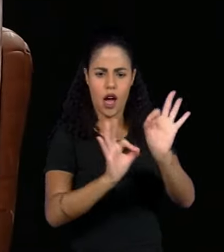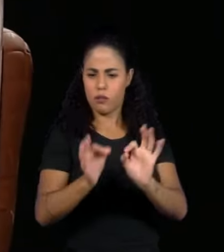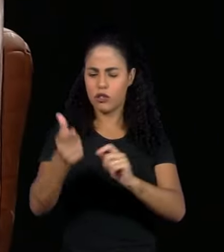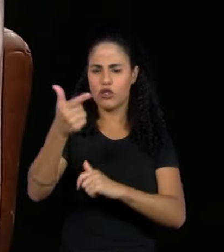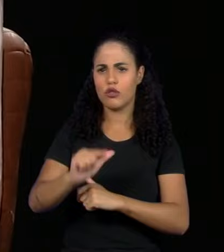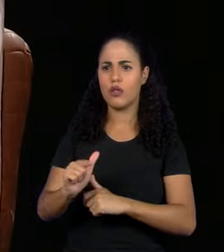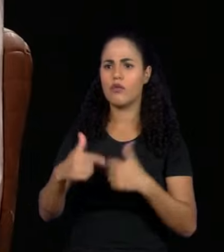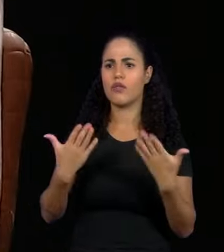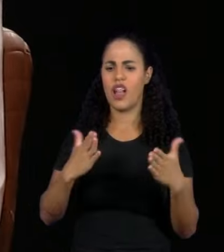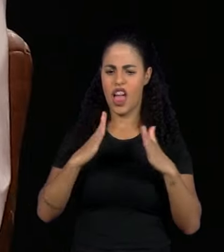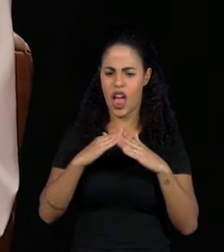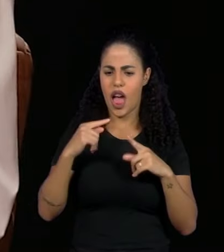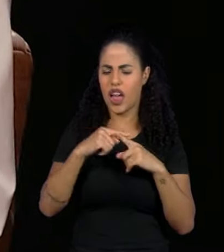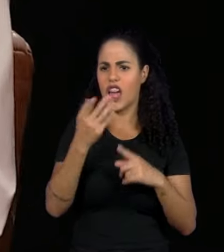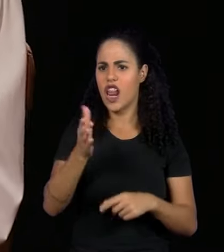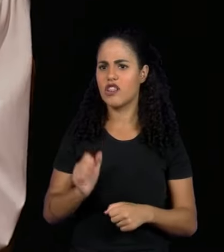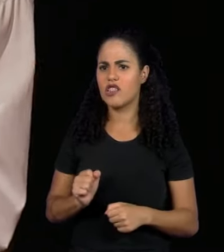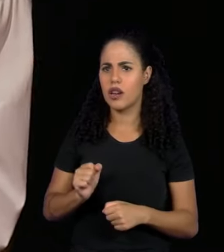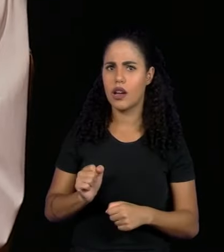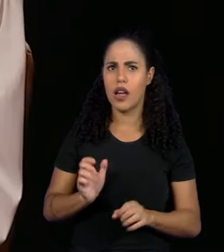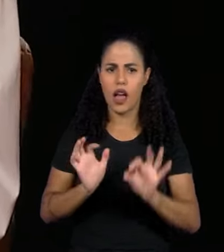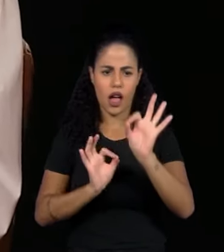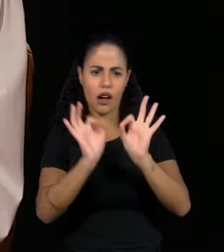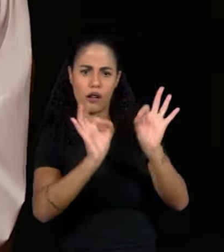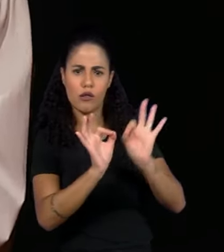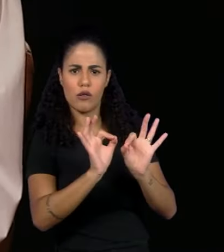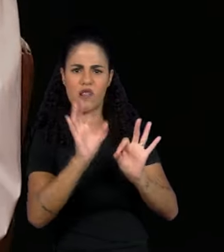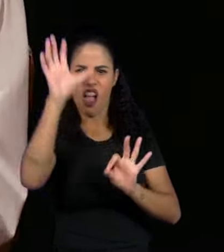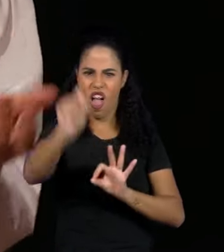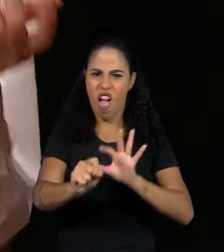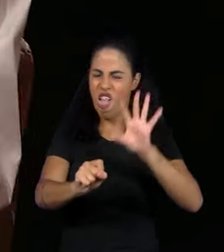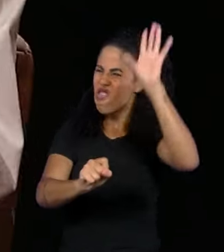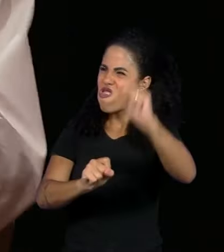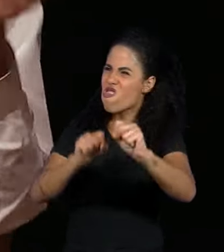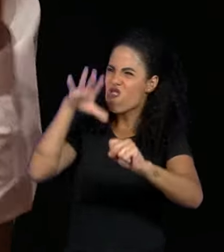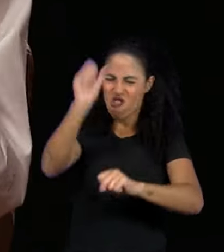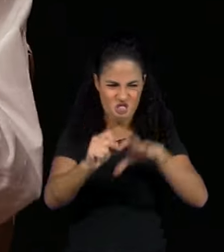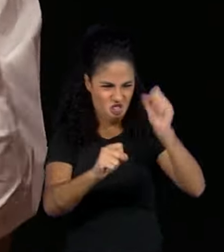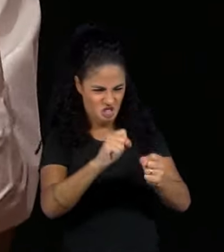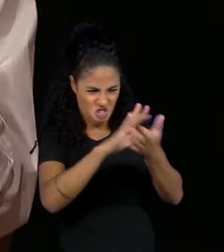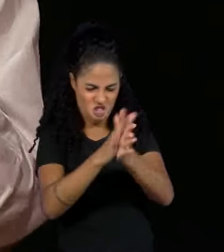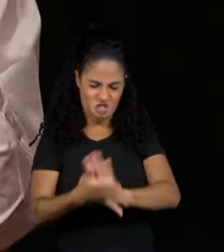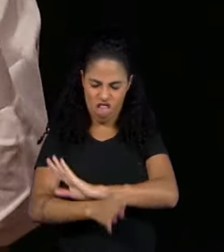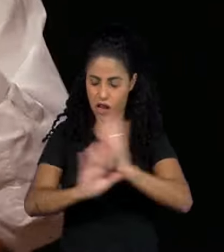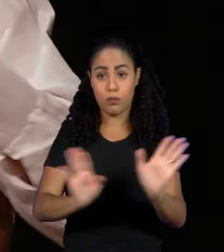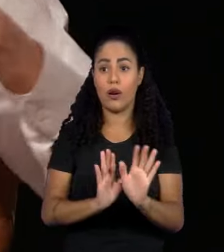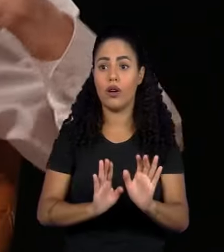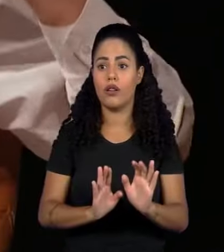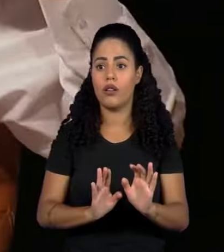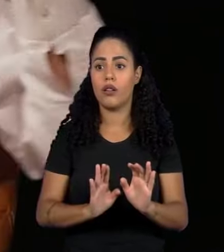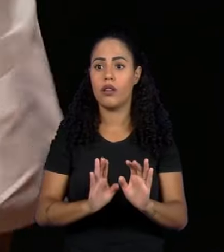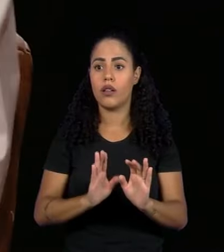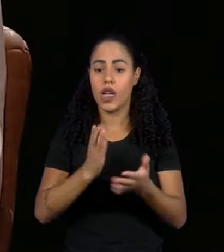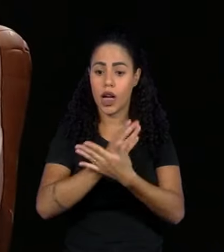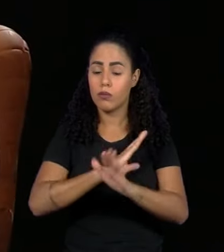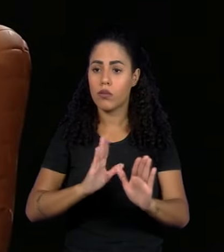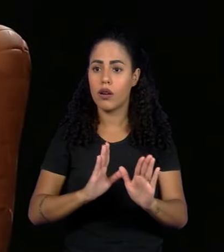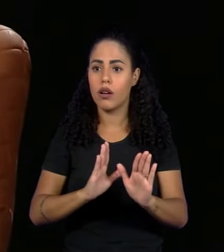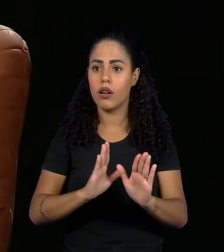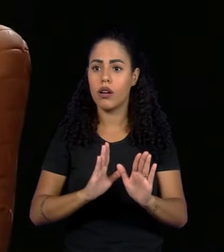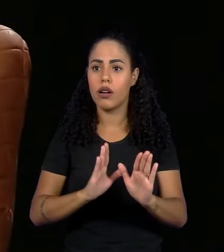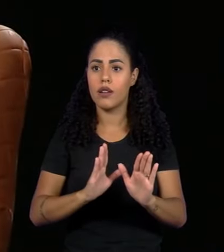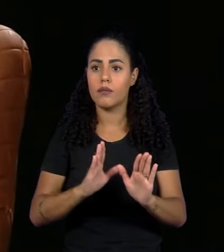a igreja fala por si. Arrancou com a mão todas aquela papelada que tinha foto para entrar a